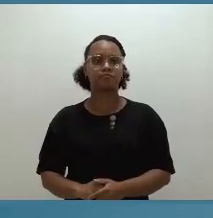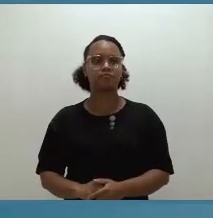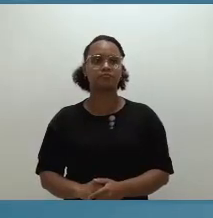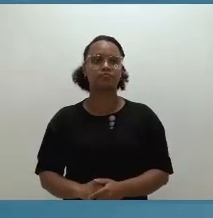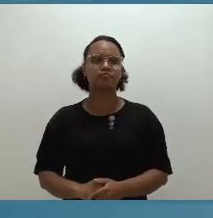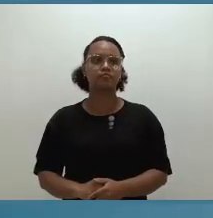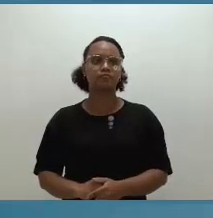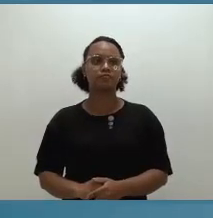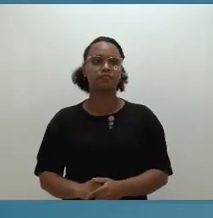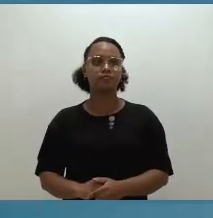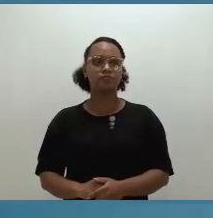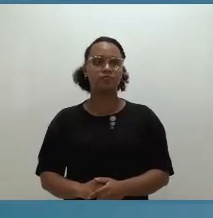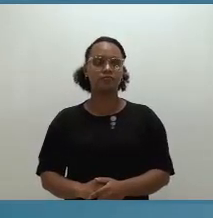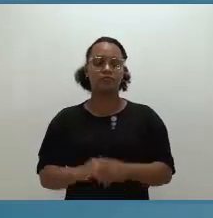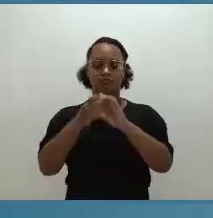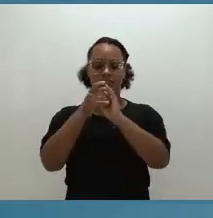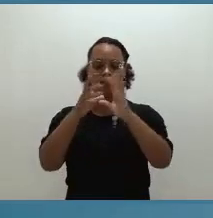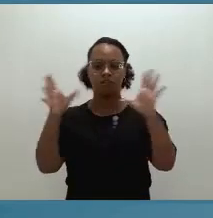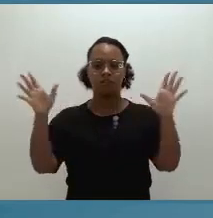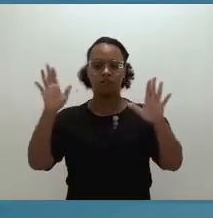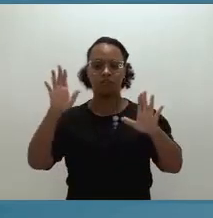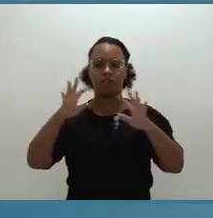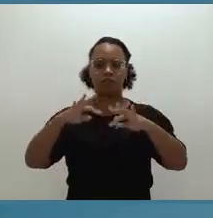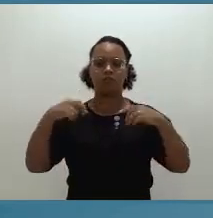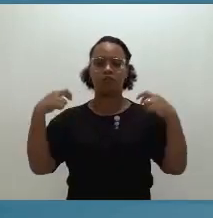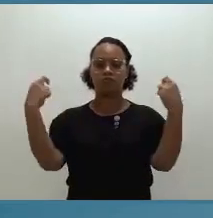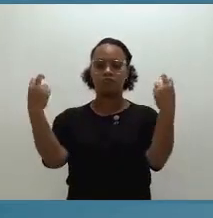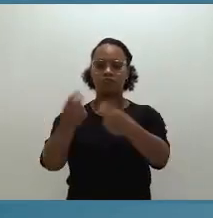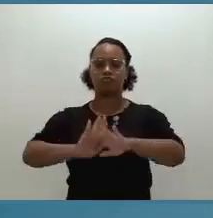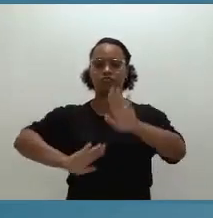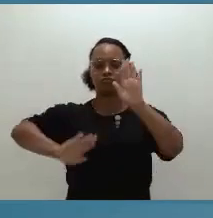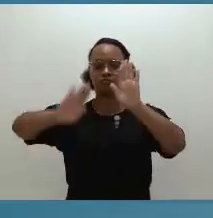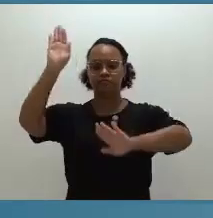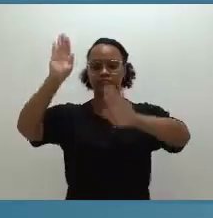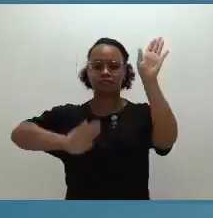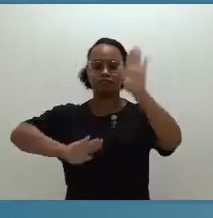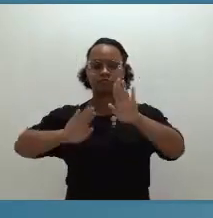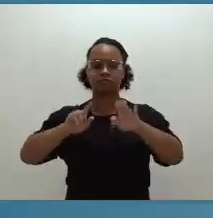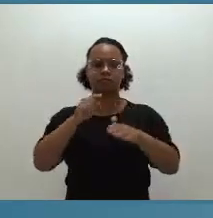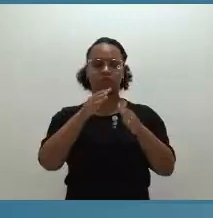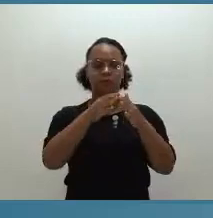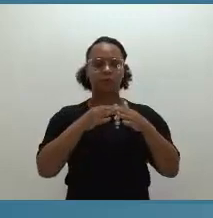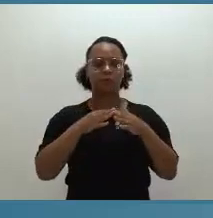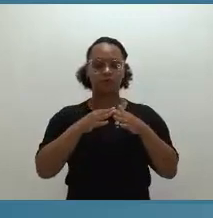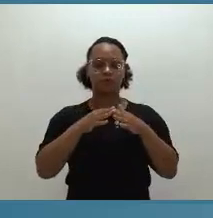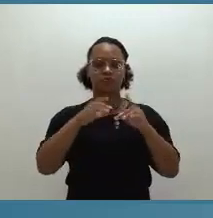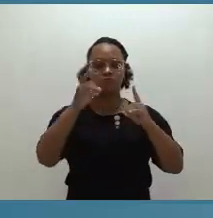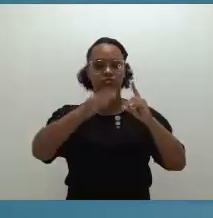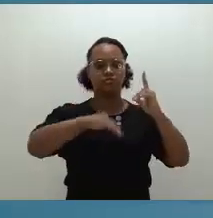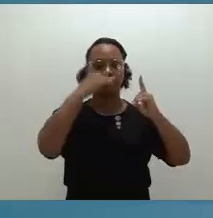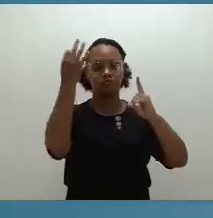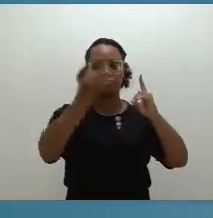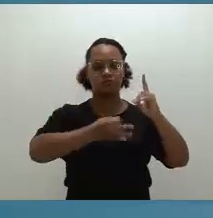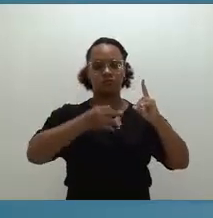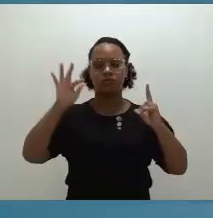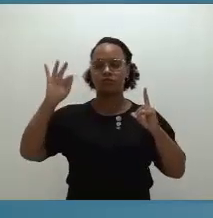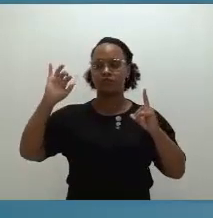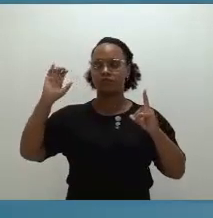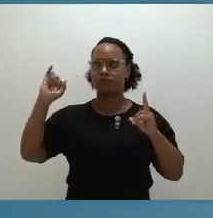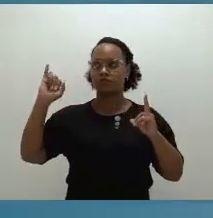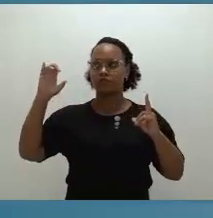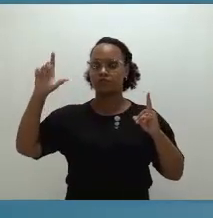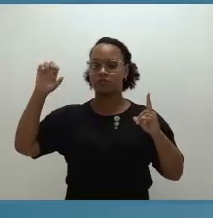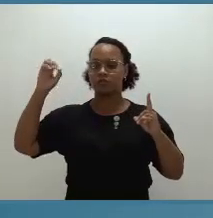Submeto a manifestação dos demais colegas ao pleito da desembargadora Flavena de prorrogação